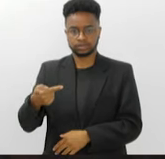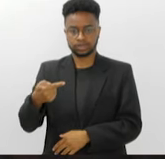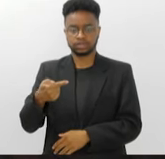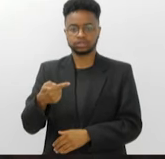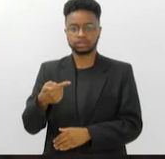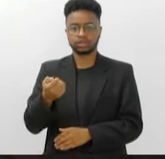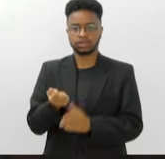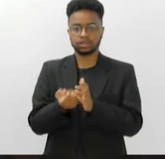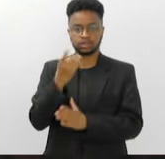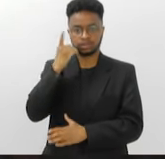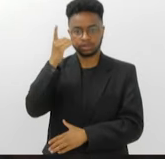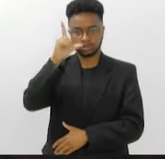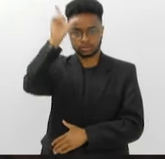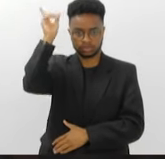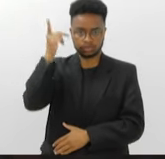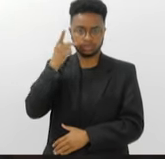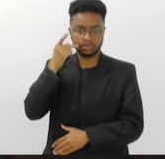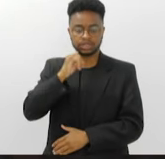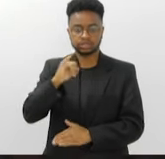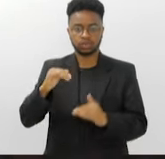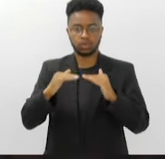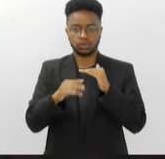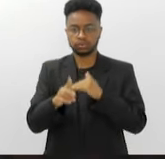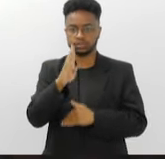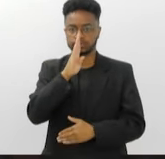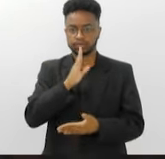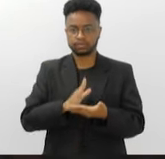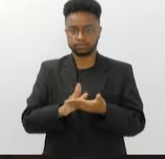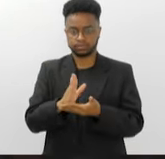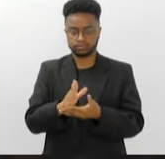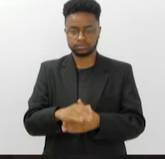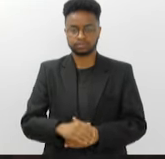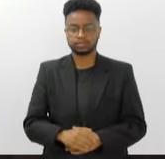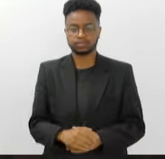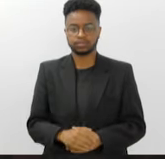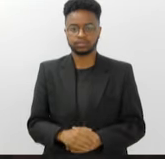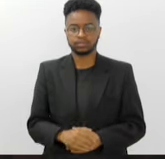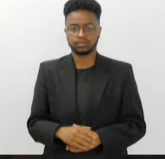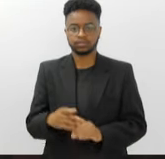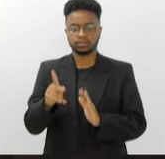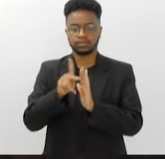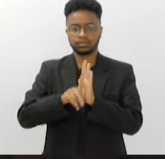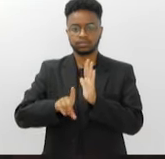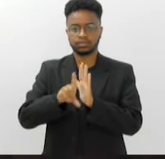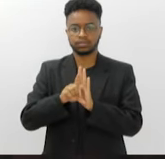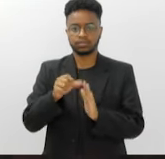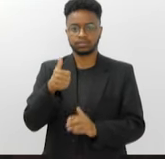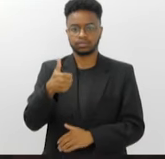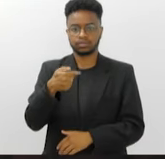3.227/24, deputado Luiz Paulo. Senhores que aprovam, manifestam como estão, aprovado. Projeto de lei